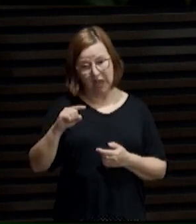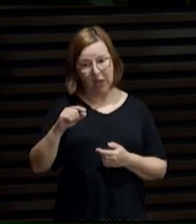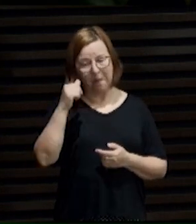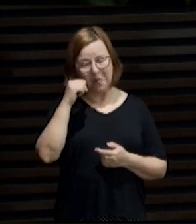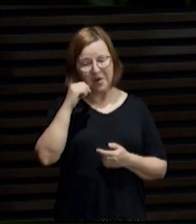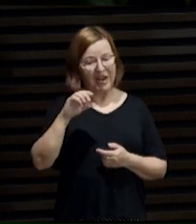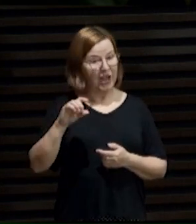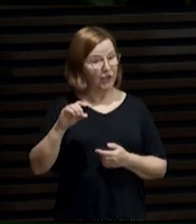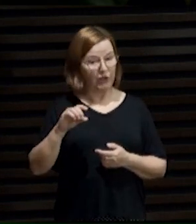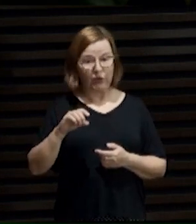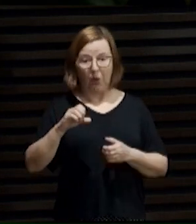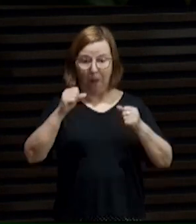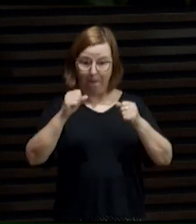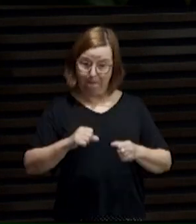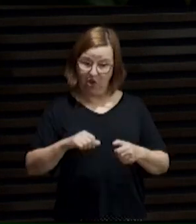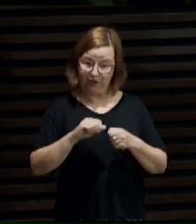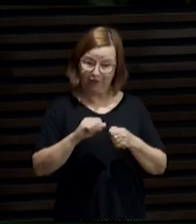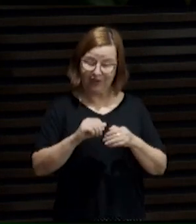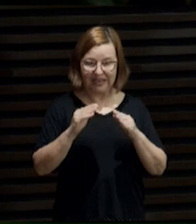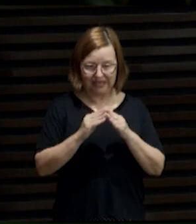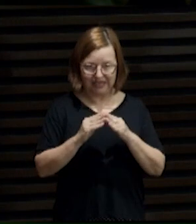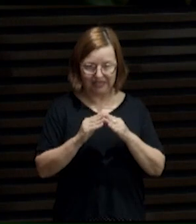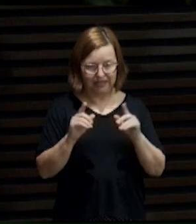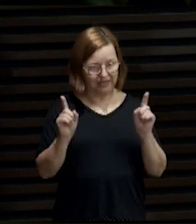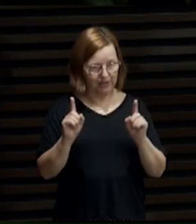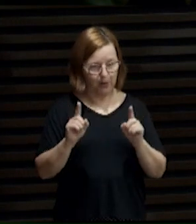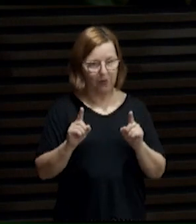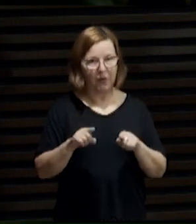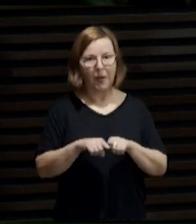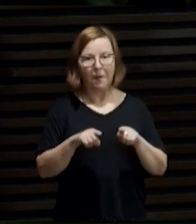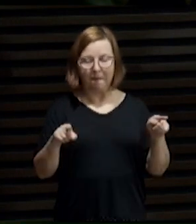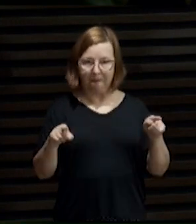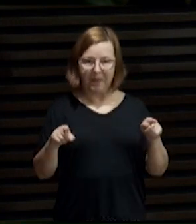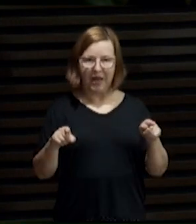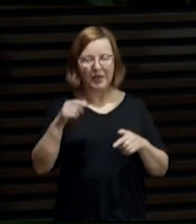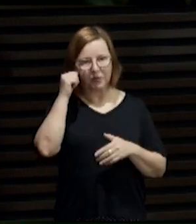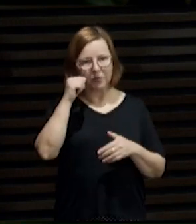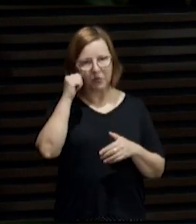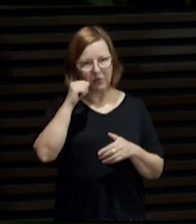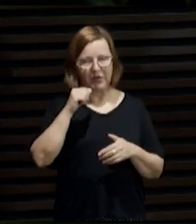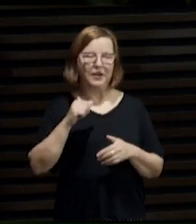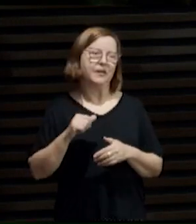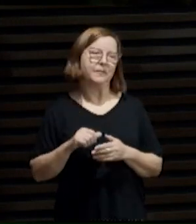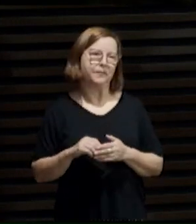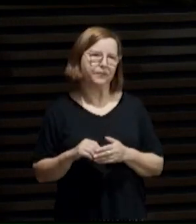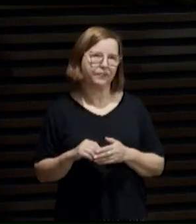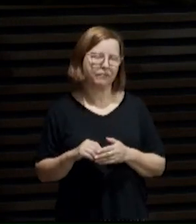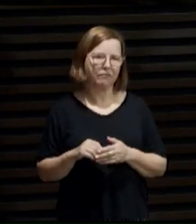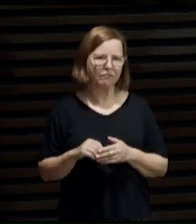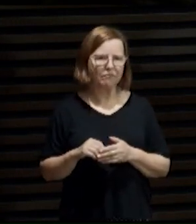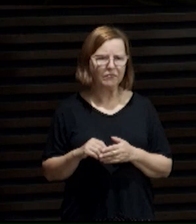isso. Não é o que a Bíblia está nos ensinando, mas ela está predominantemente em casa. Leia